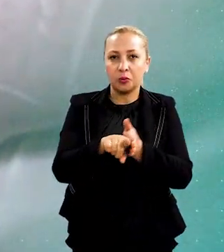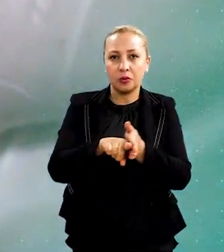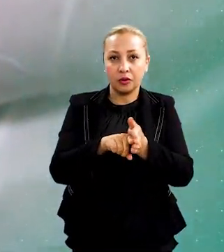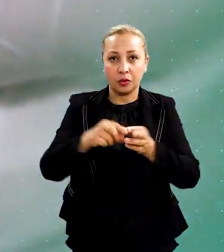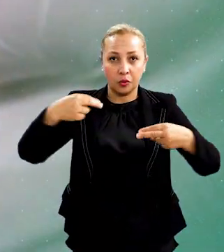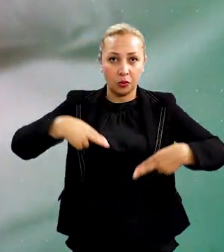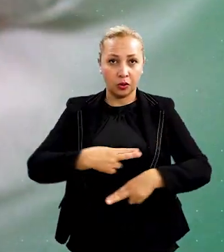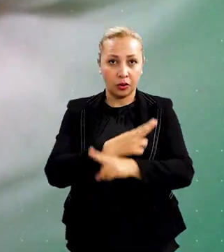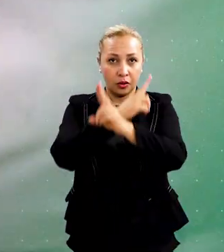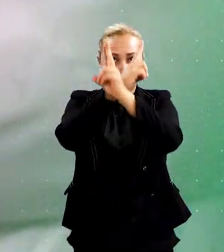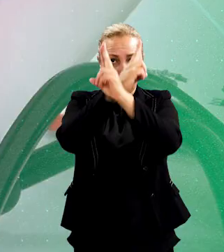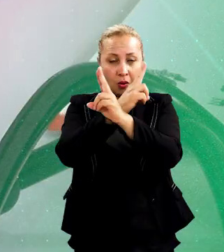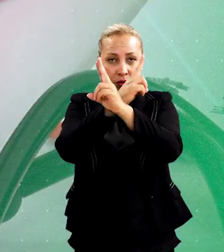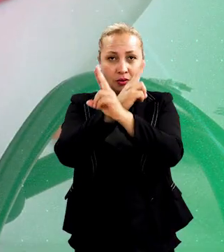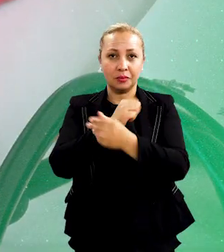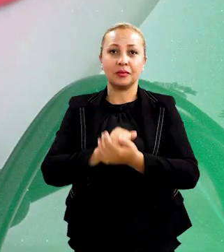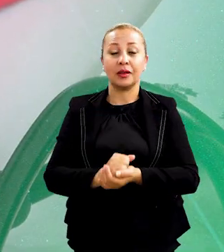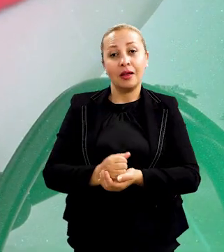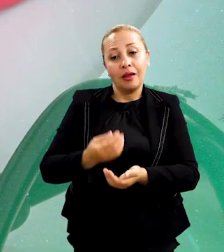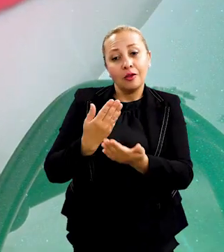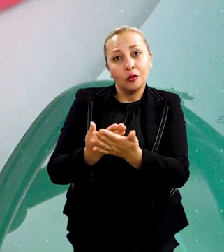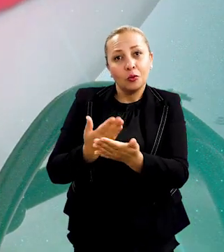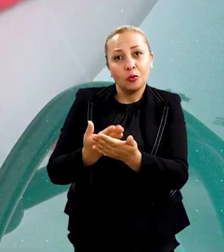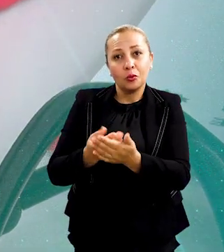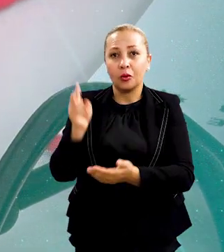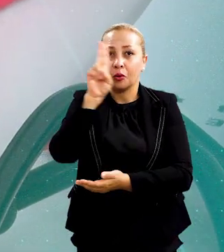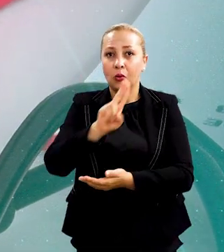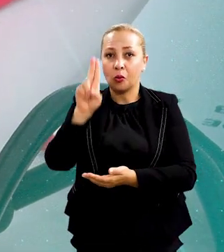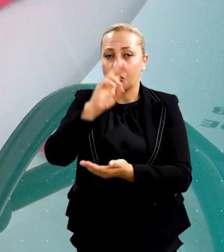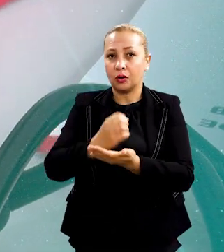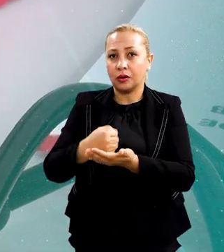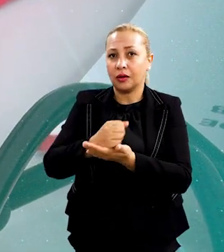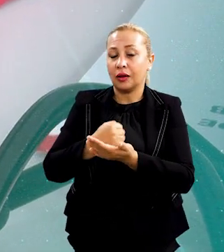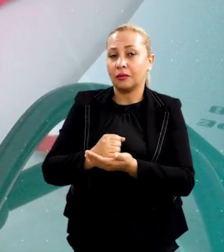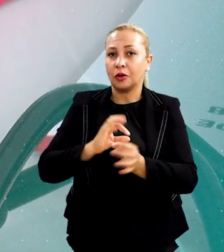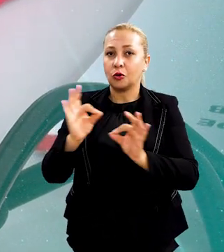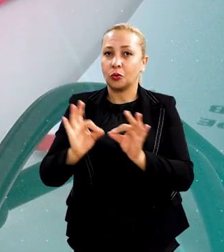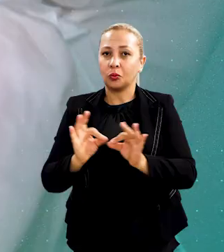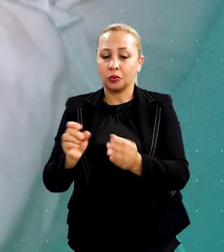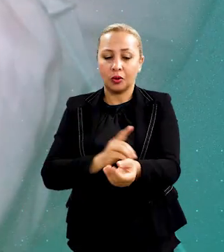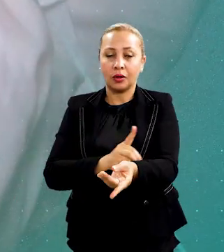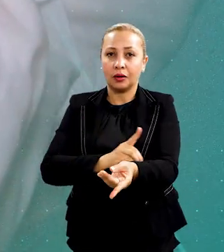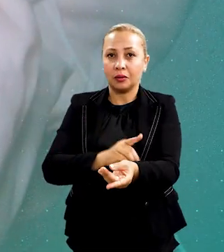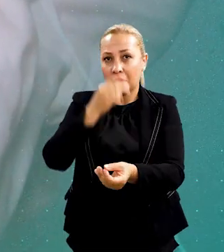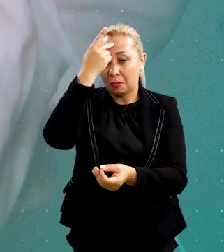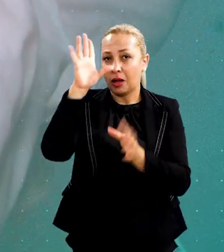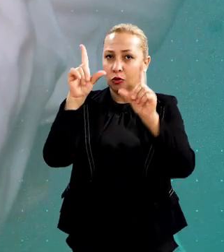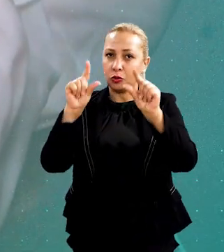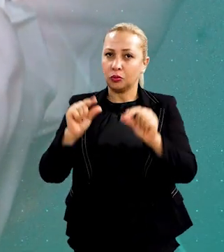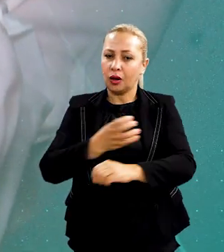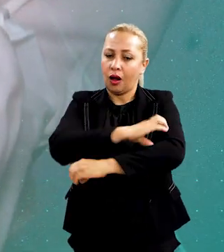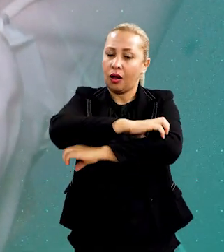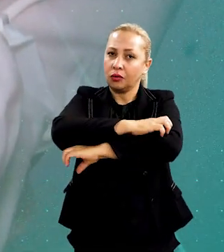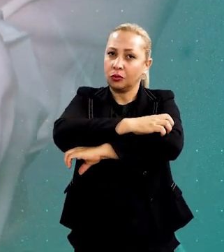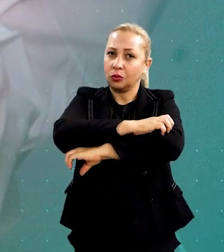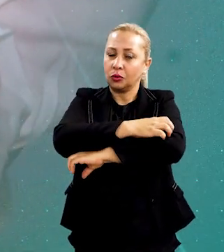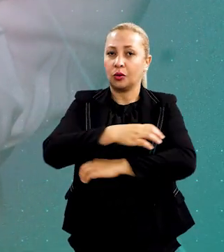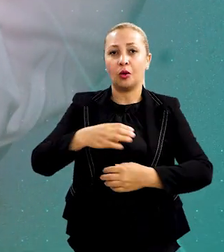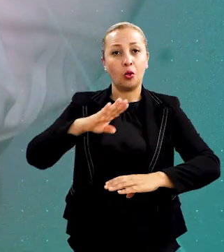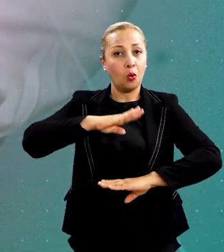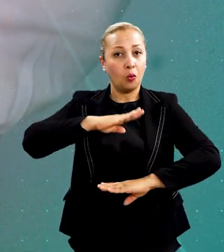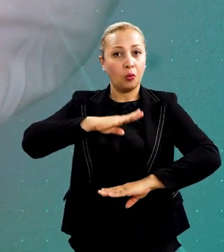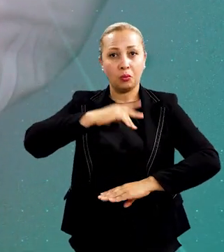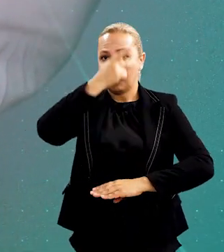Pesquisadores da Universidade Estadual do Sudoeste da Bahia estudam o uso de medicamentos de controle do diabetes para a redução de ácido